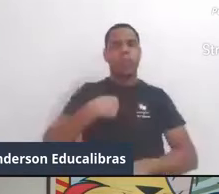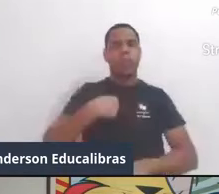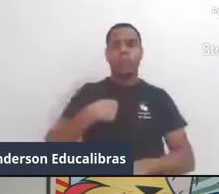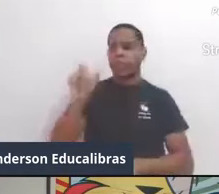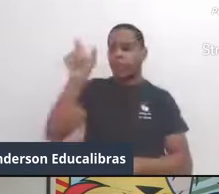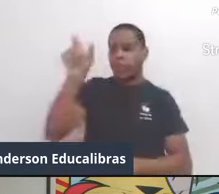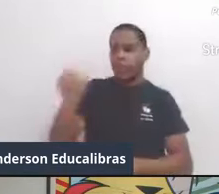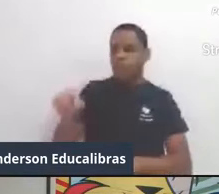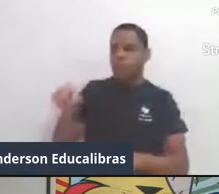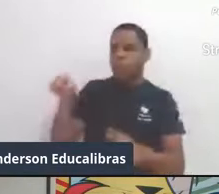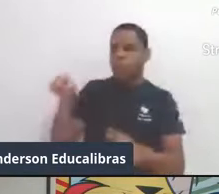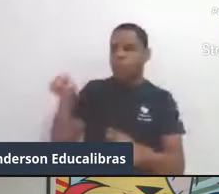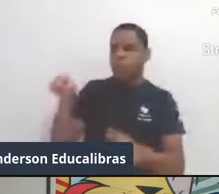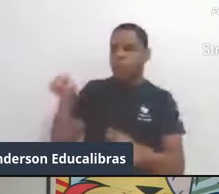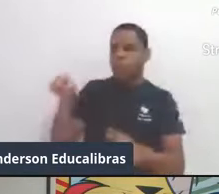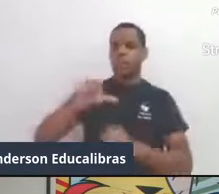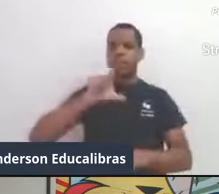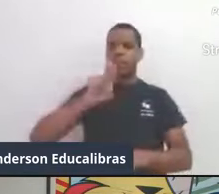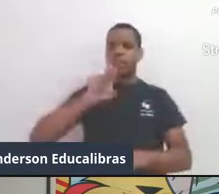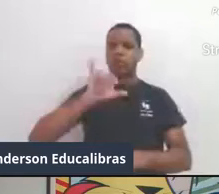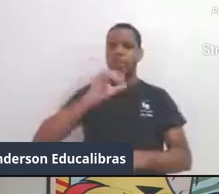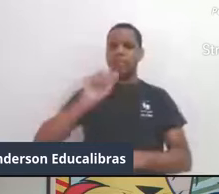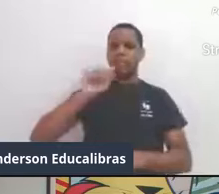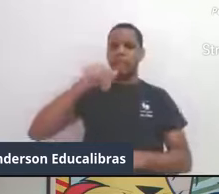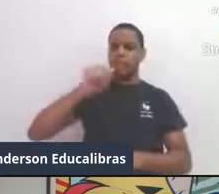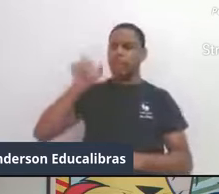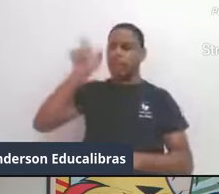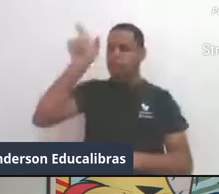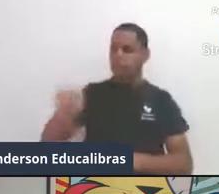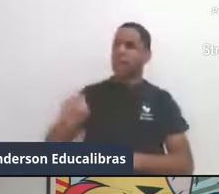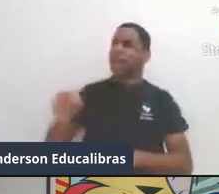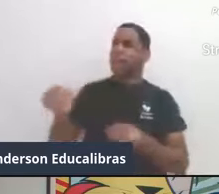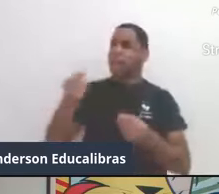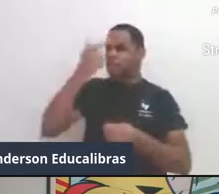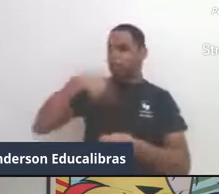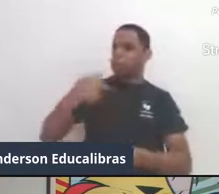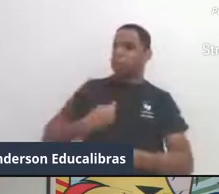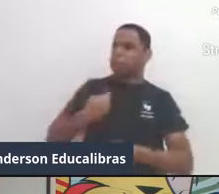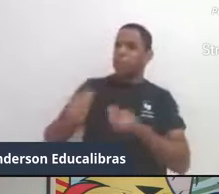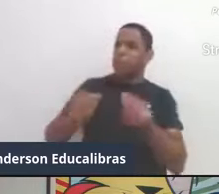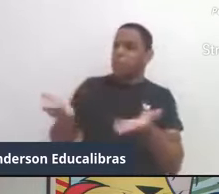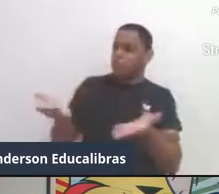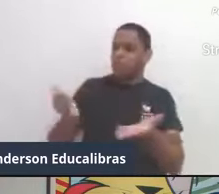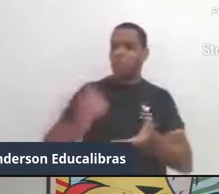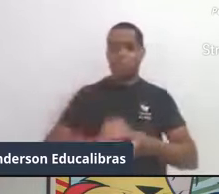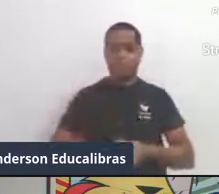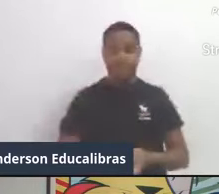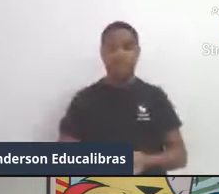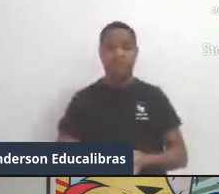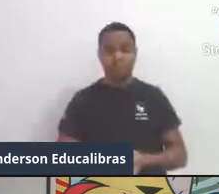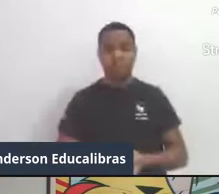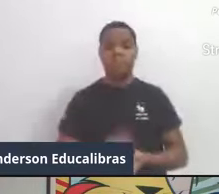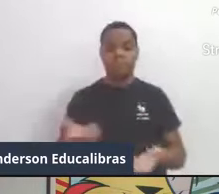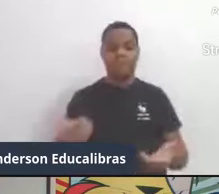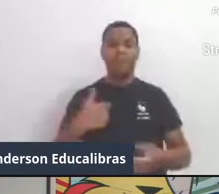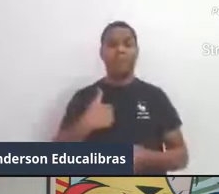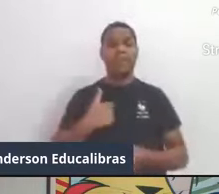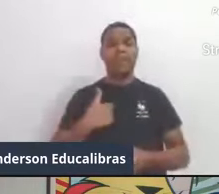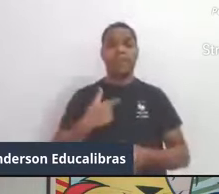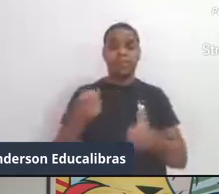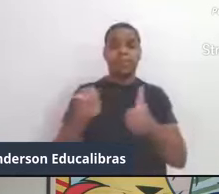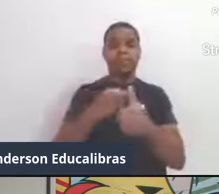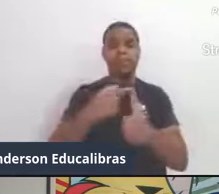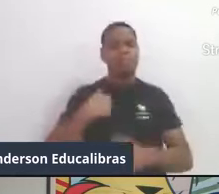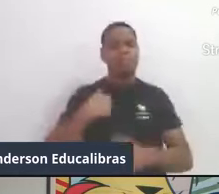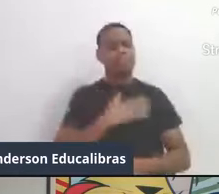a Luciana Nicola Schneider? Conta para a gente. Bom, Cid, primeiro é um mega prazer estar aqui com vocês hoje para a